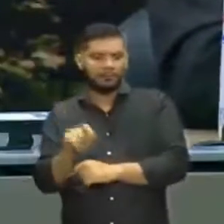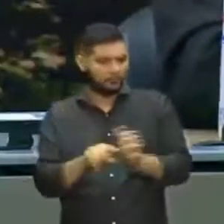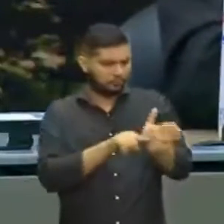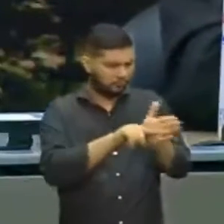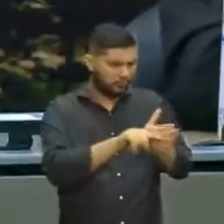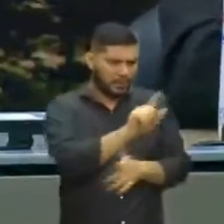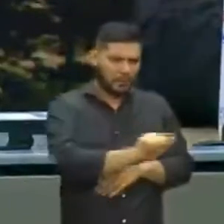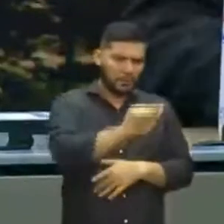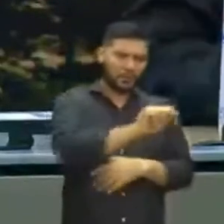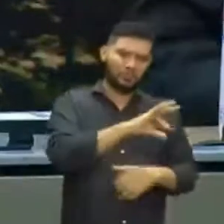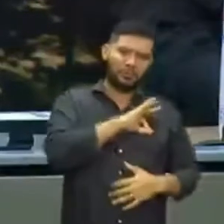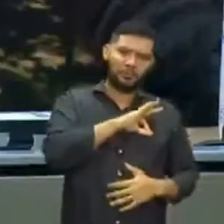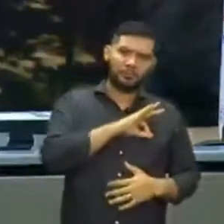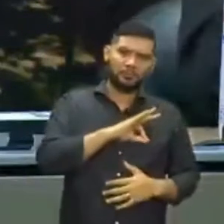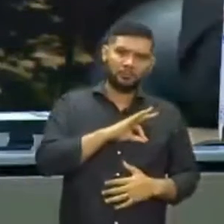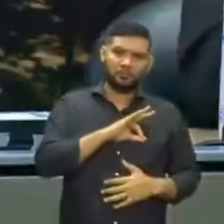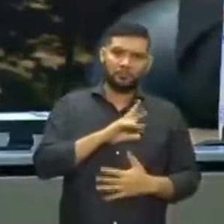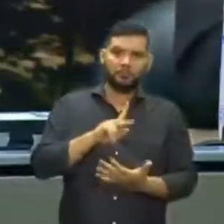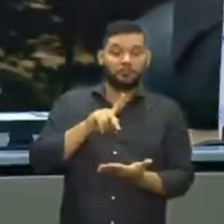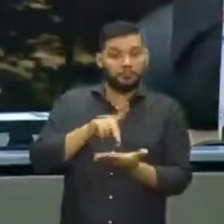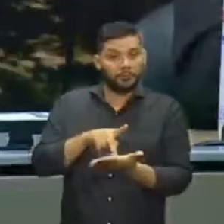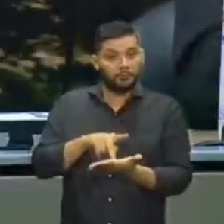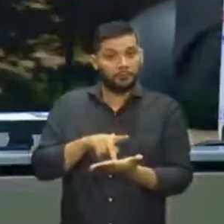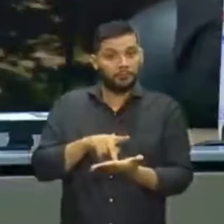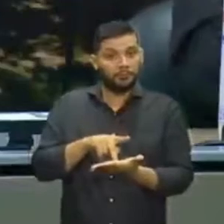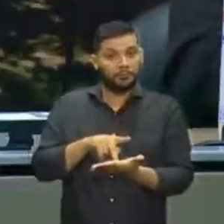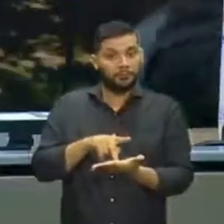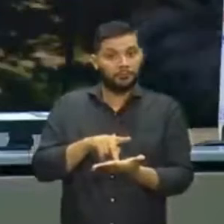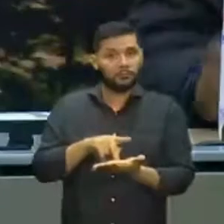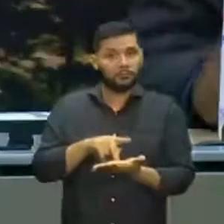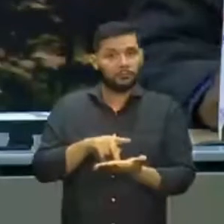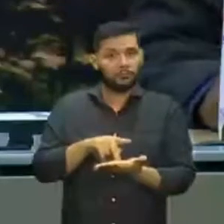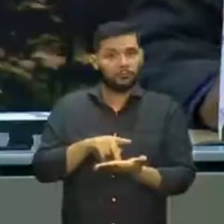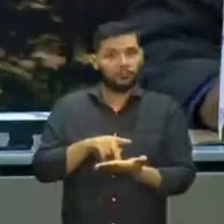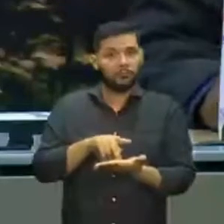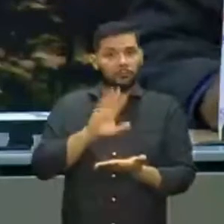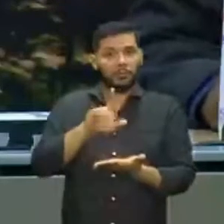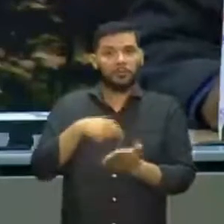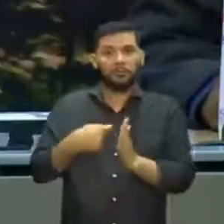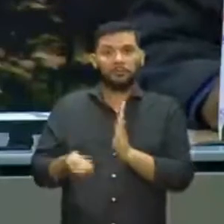policiais. É verdade? É verdade. Ele só não diz que ele assinou o pedido de CPI.